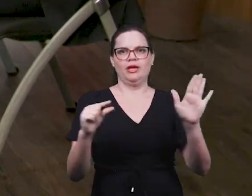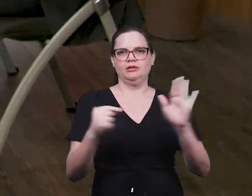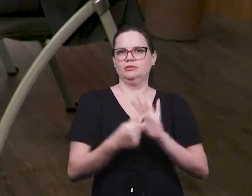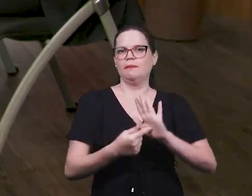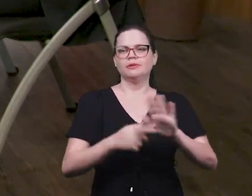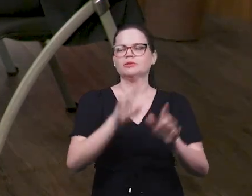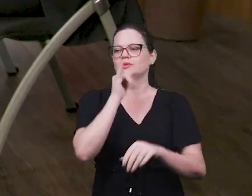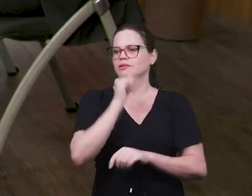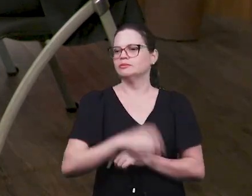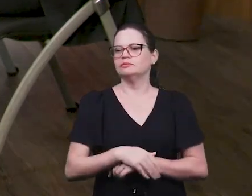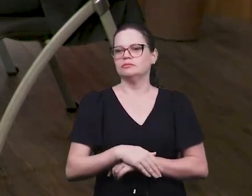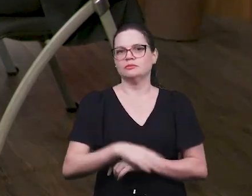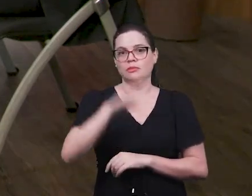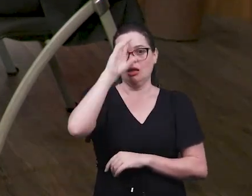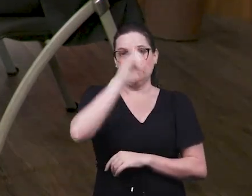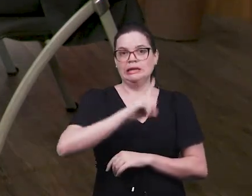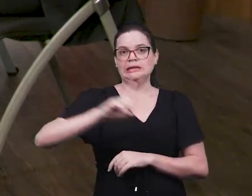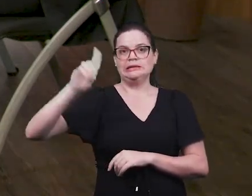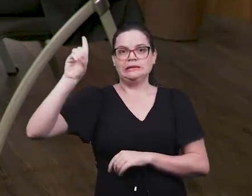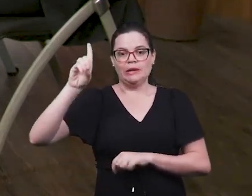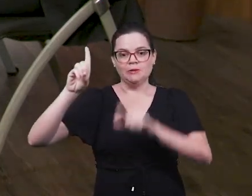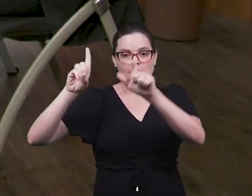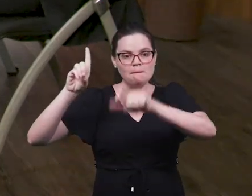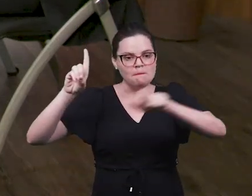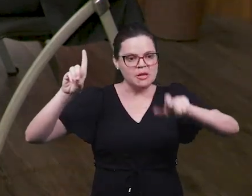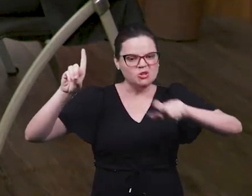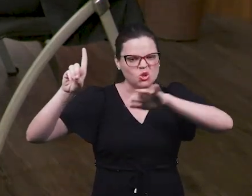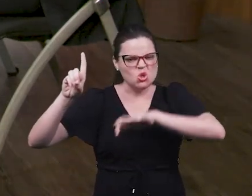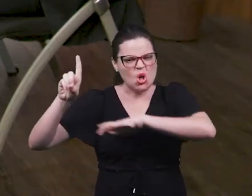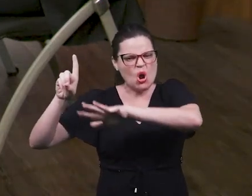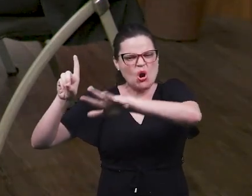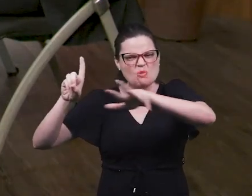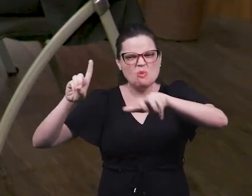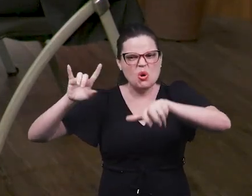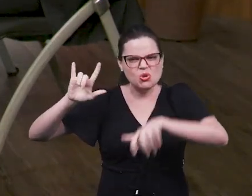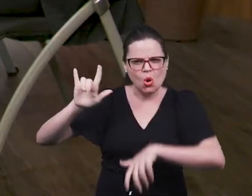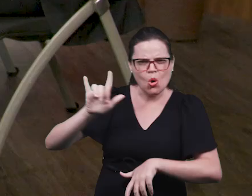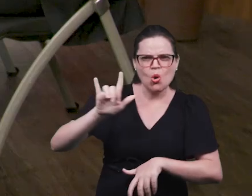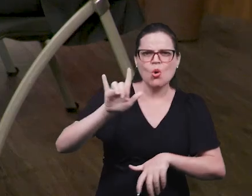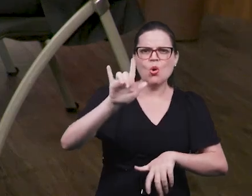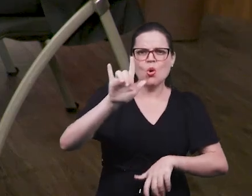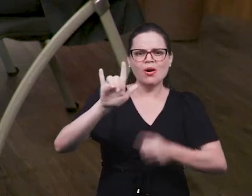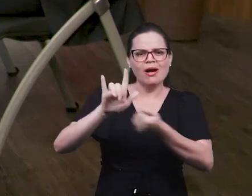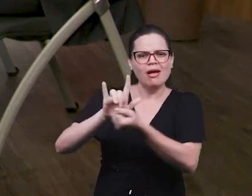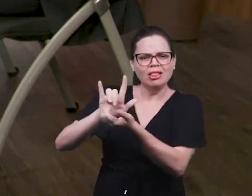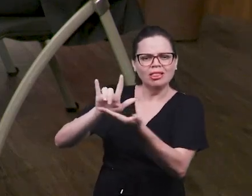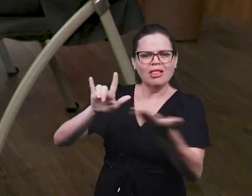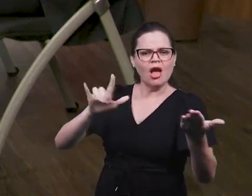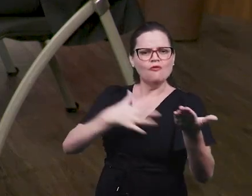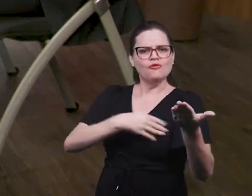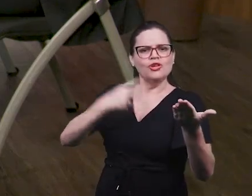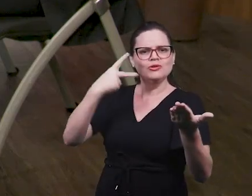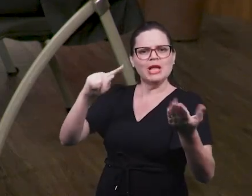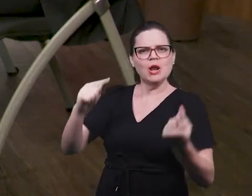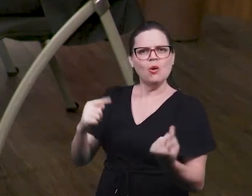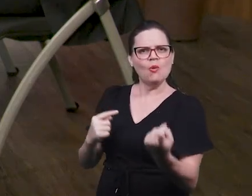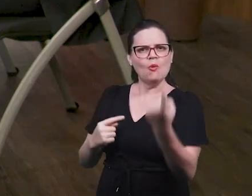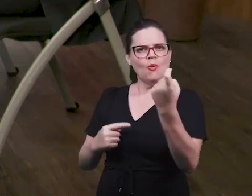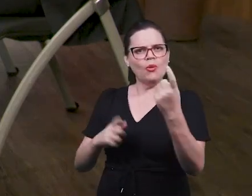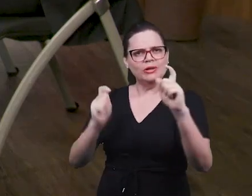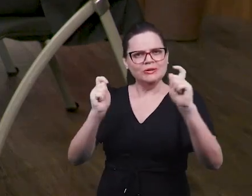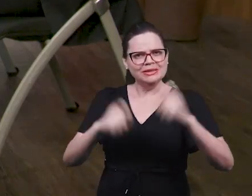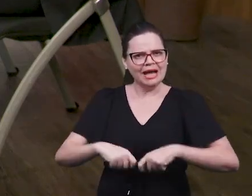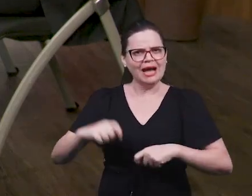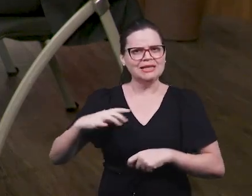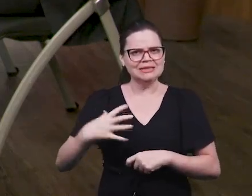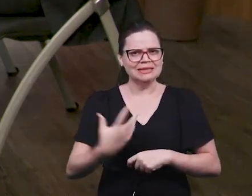Deus amou o mundo de tal maneira que deu o seu Filho unigênito, todo mundo seja salvo. Você pode pegar esse texto